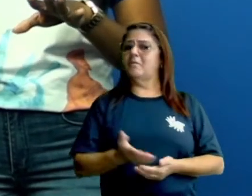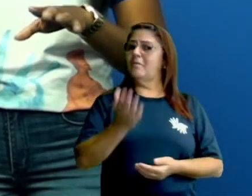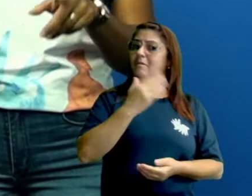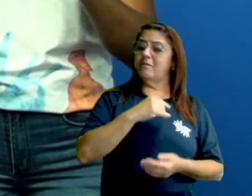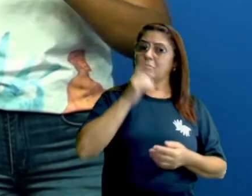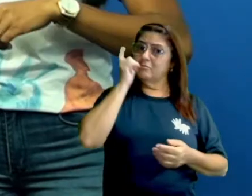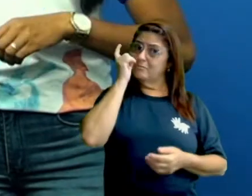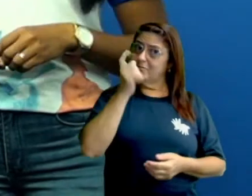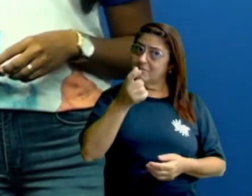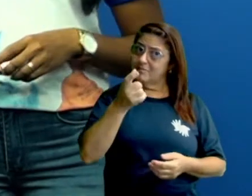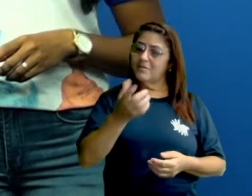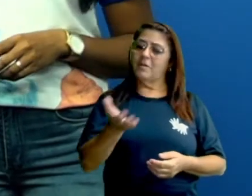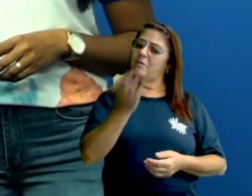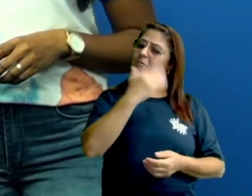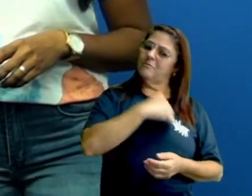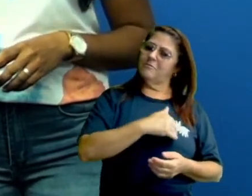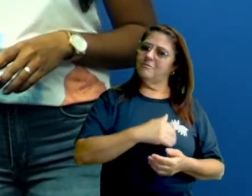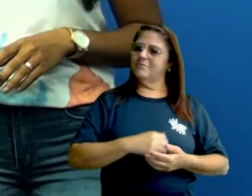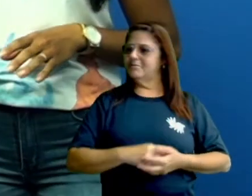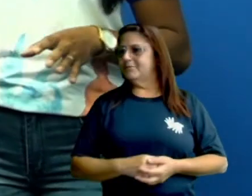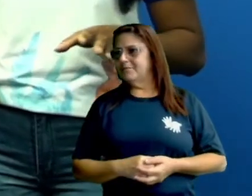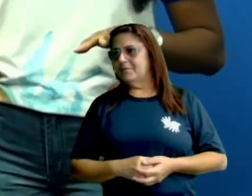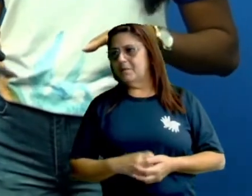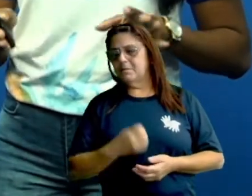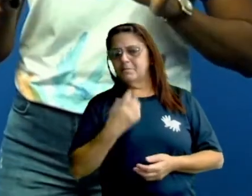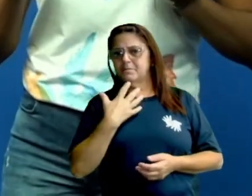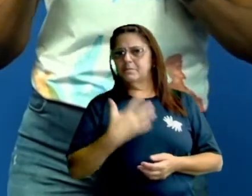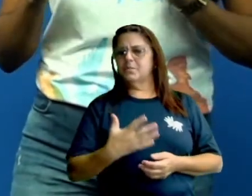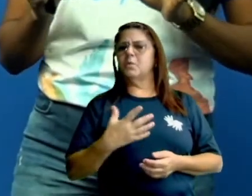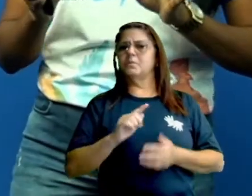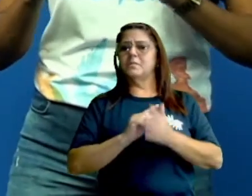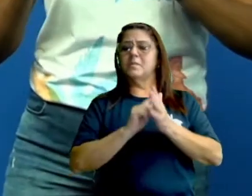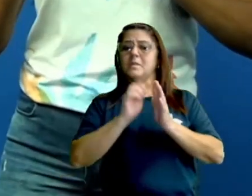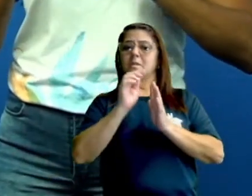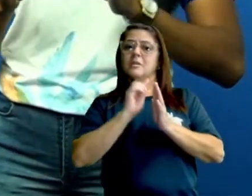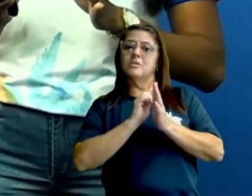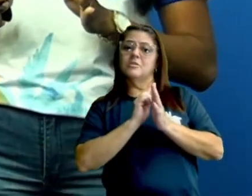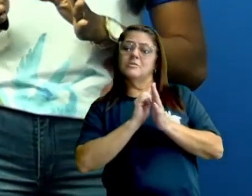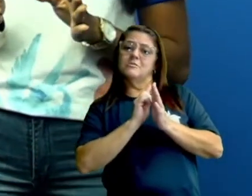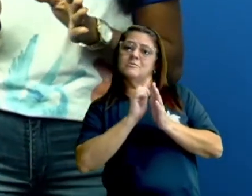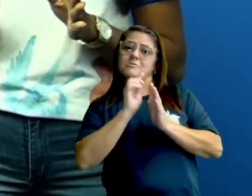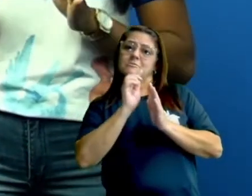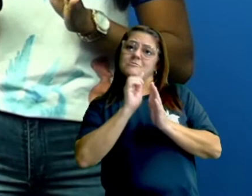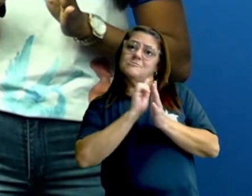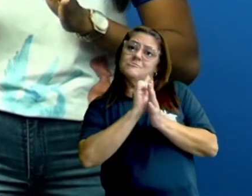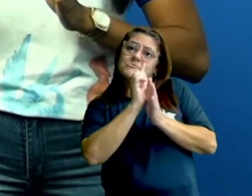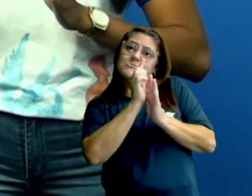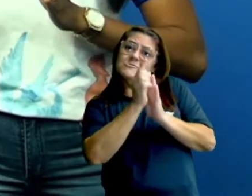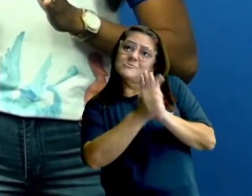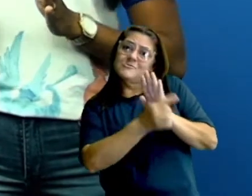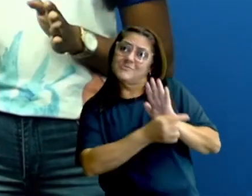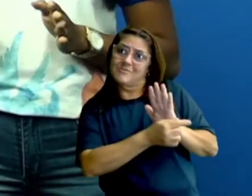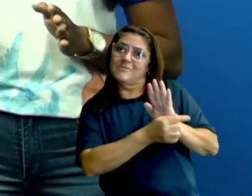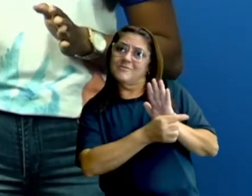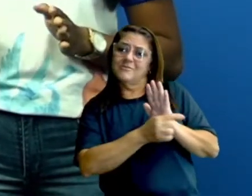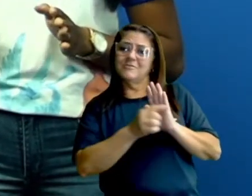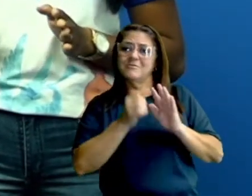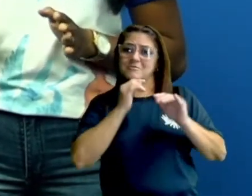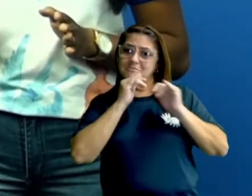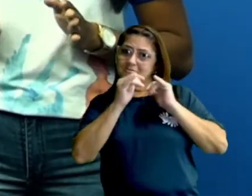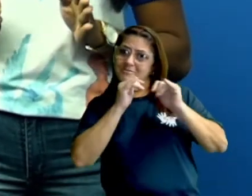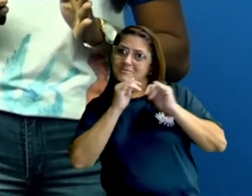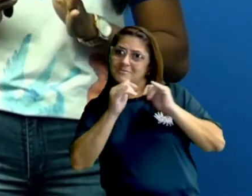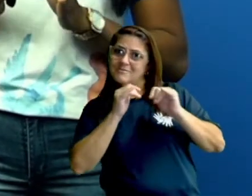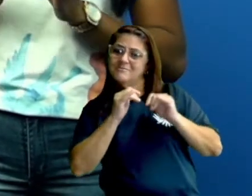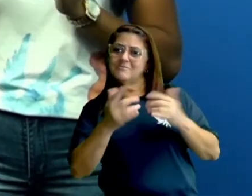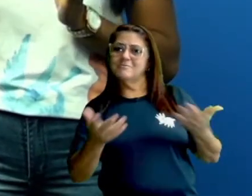Tá curioso? Então vamos lá, amores! Bom, gêneros digitais, é essa a classificação,